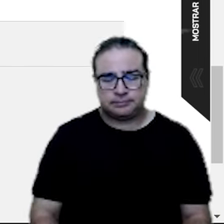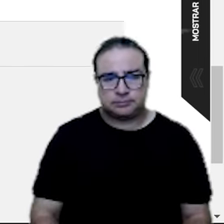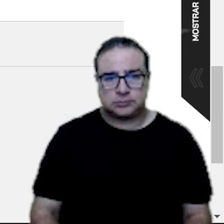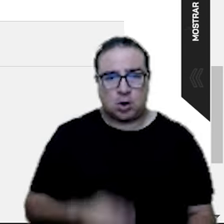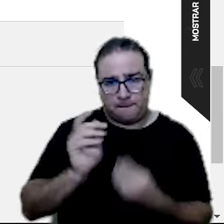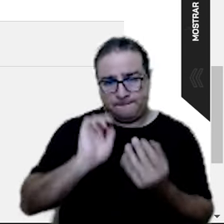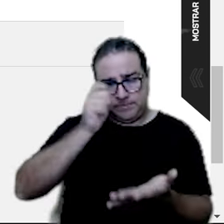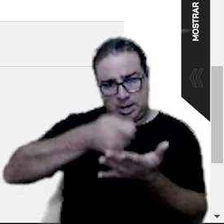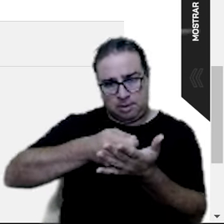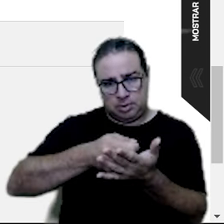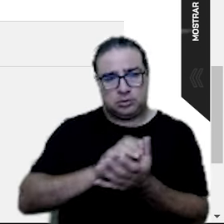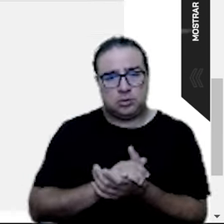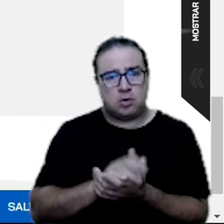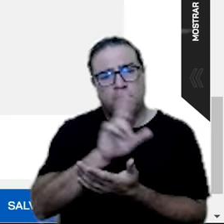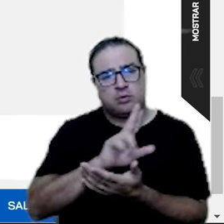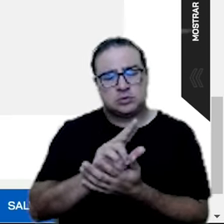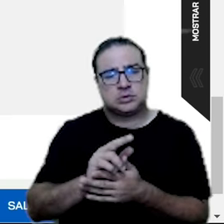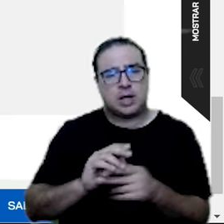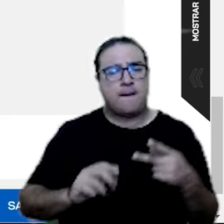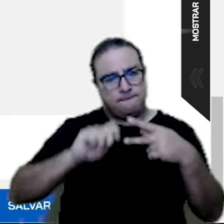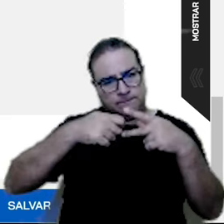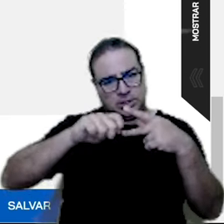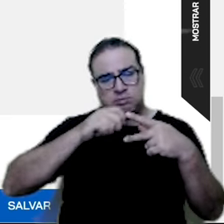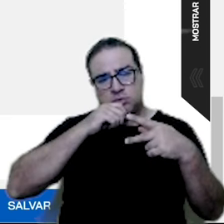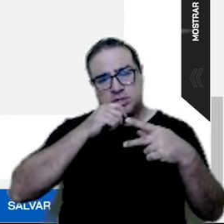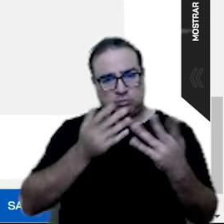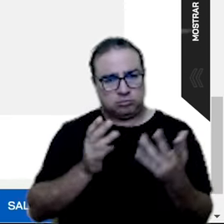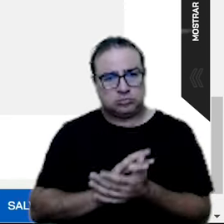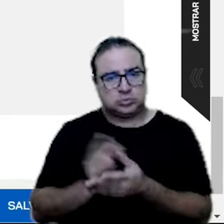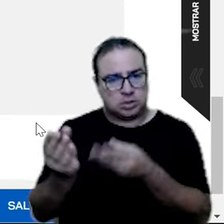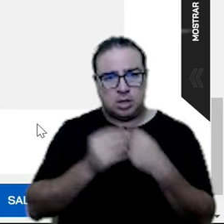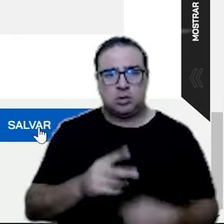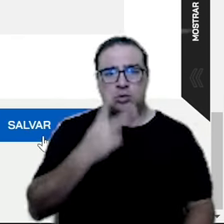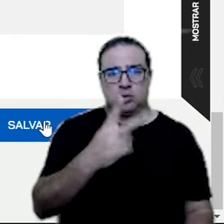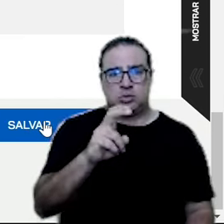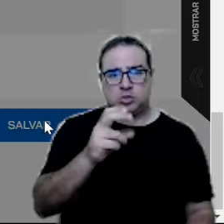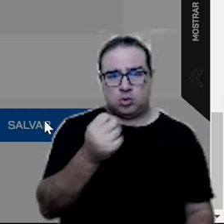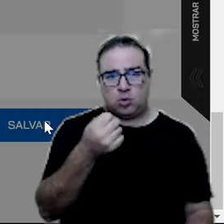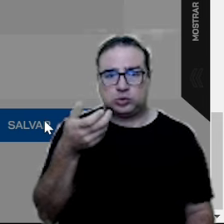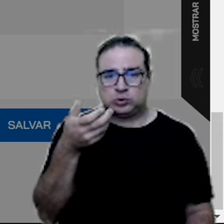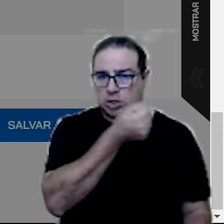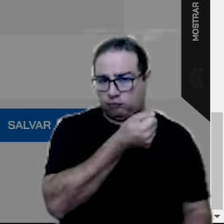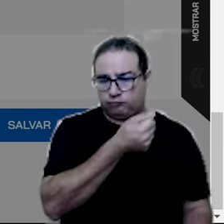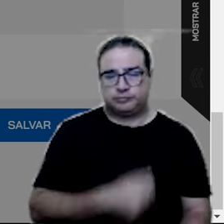a forma de pagamento vou usar o pix por exemplo então trouxe lá 258